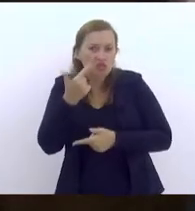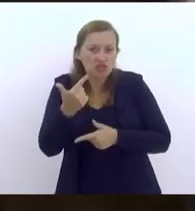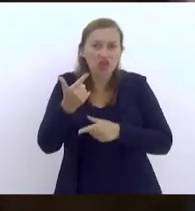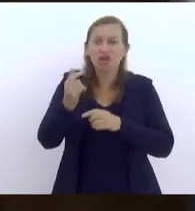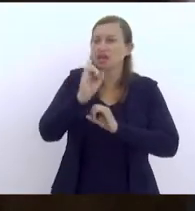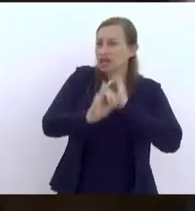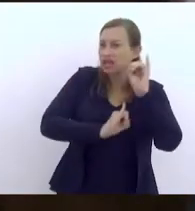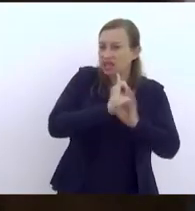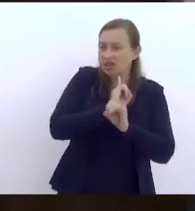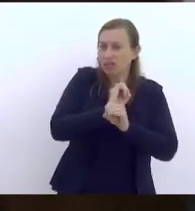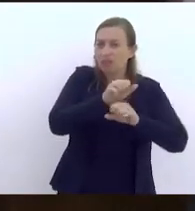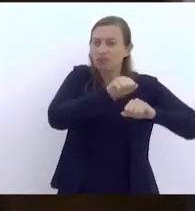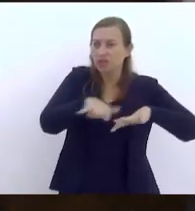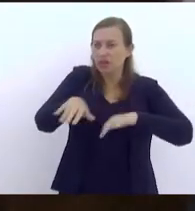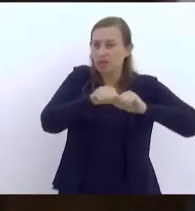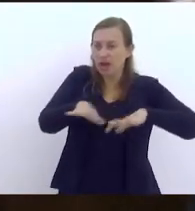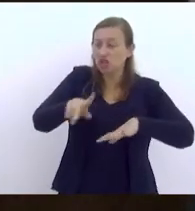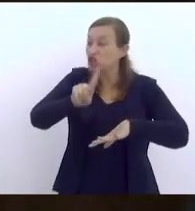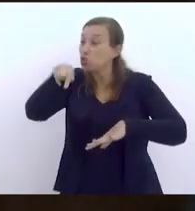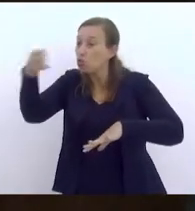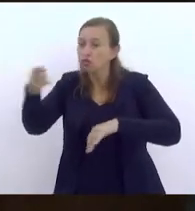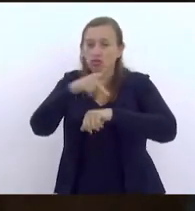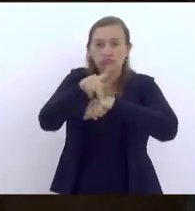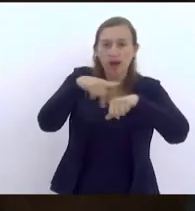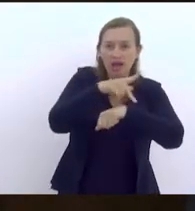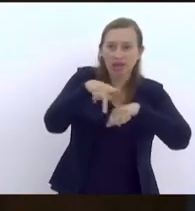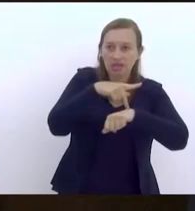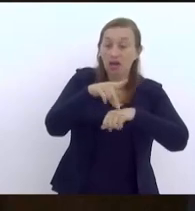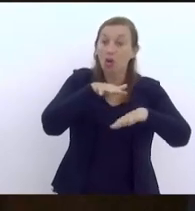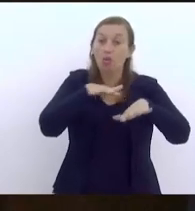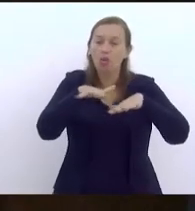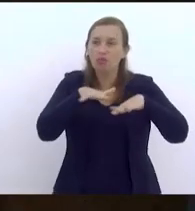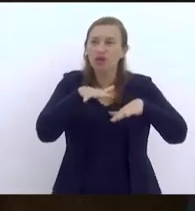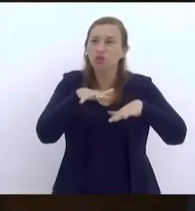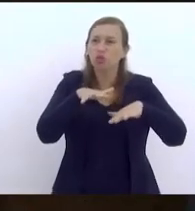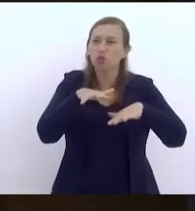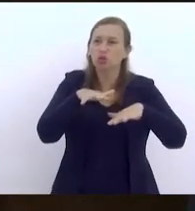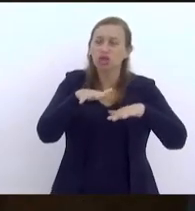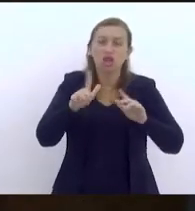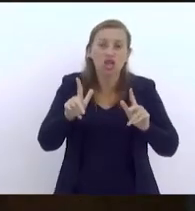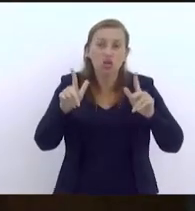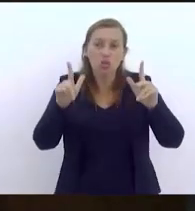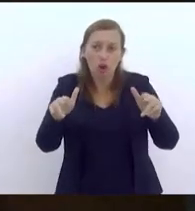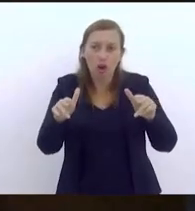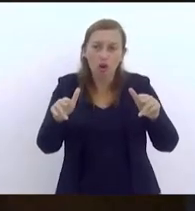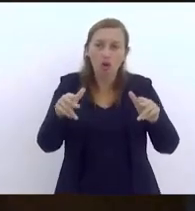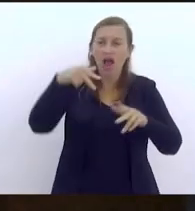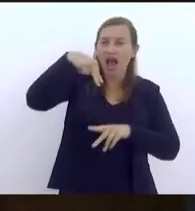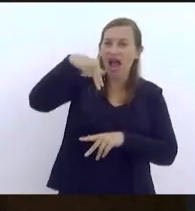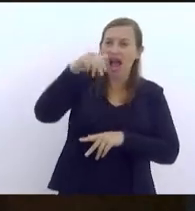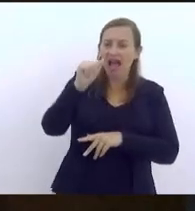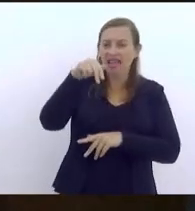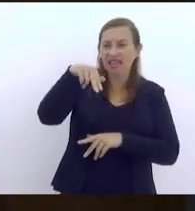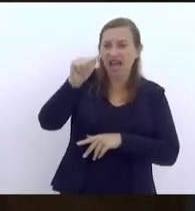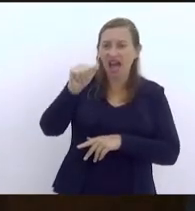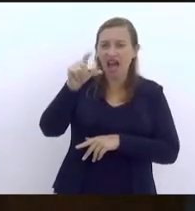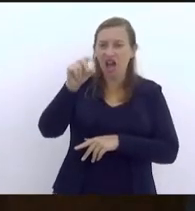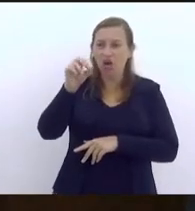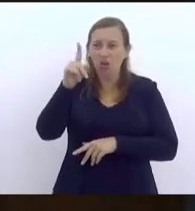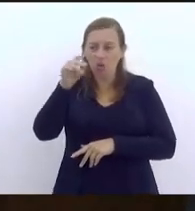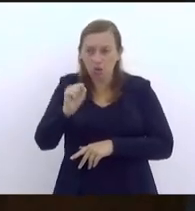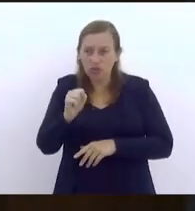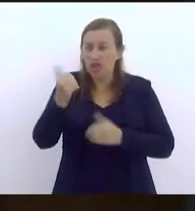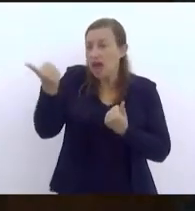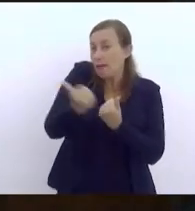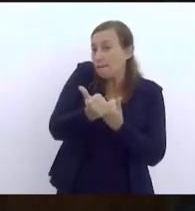internet, de marchas em outros países, que são movimentos similares, análogos, e que também apoiam as